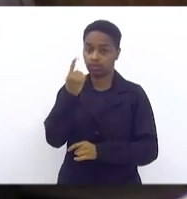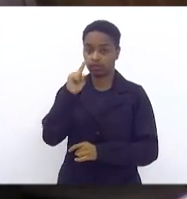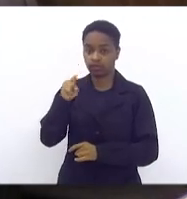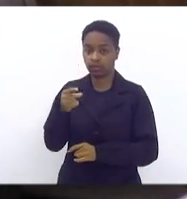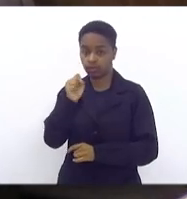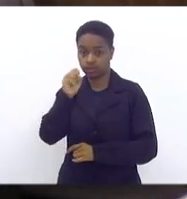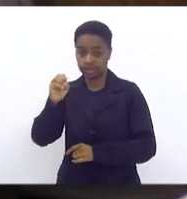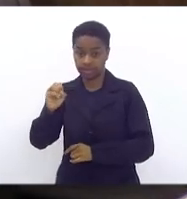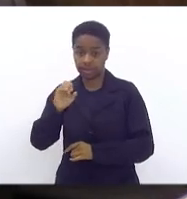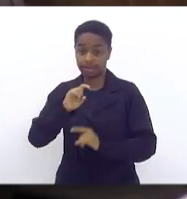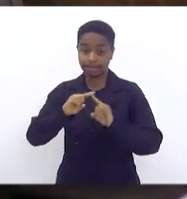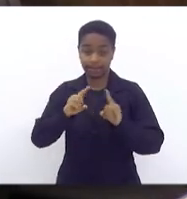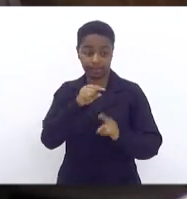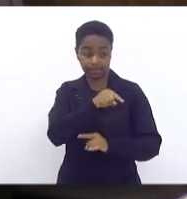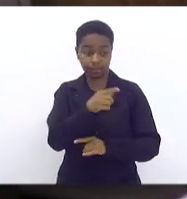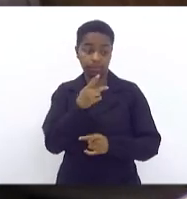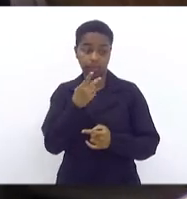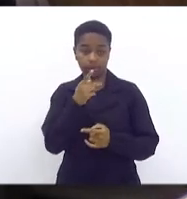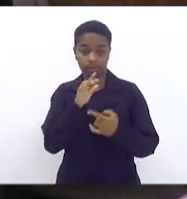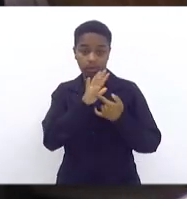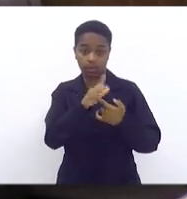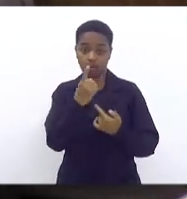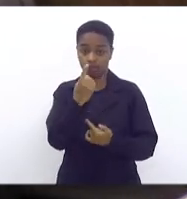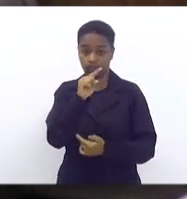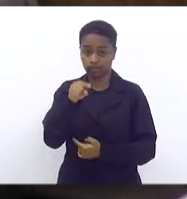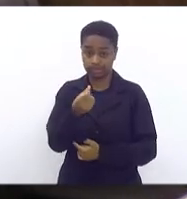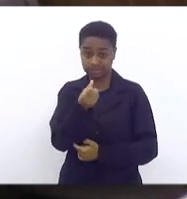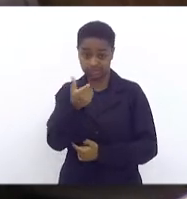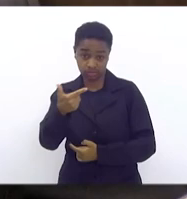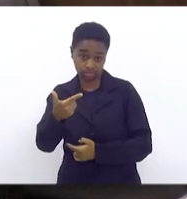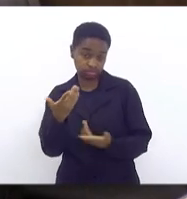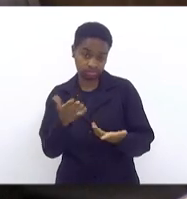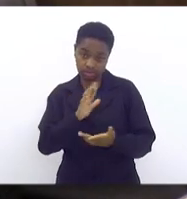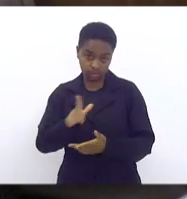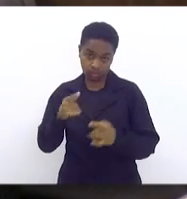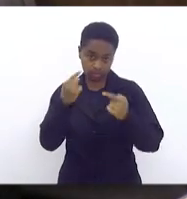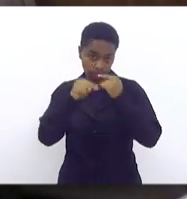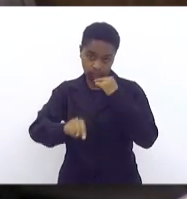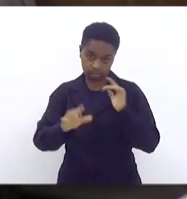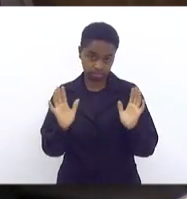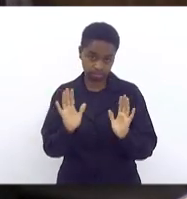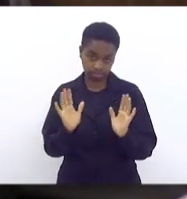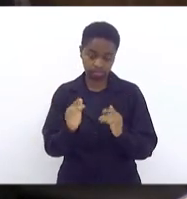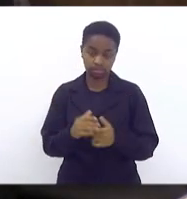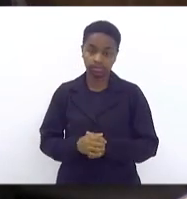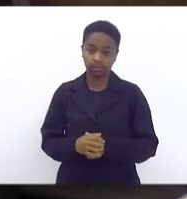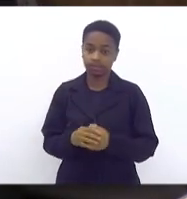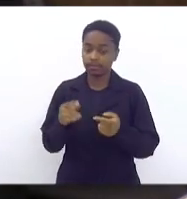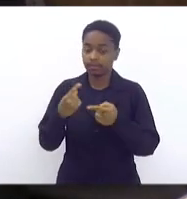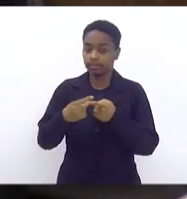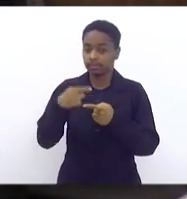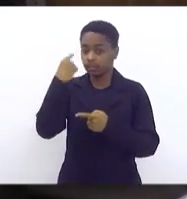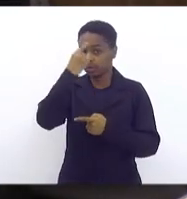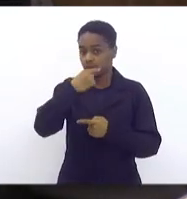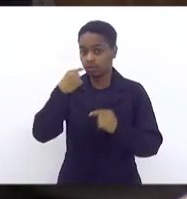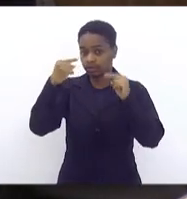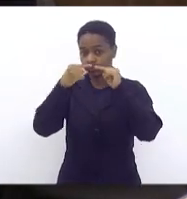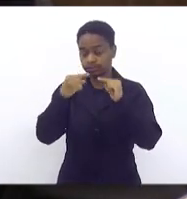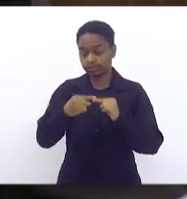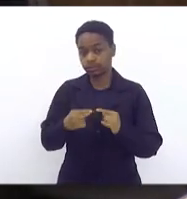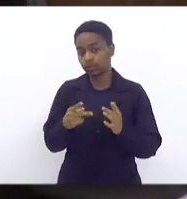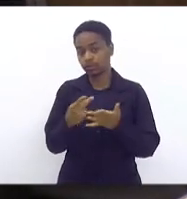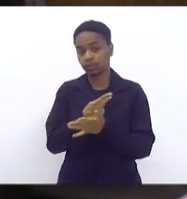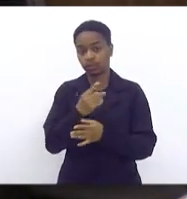que a pessoa tem 1,62 essa fotografia já não é né porque o reconhecimento ele é feito como o